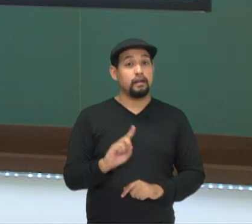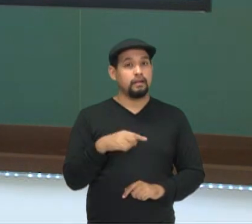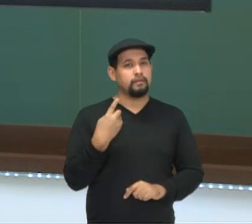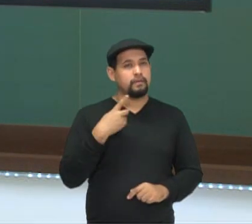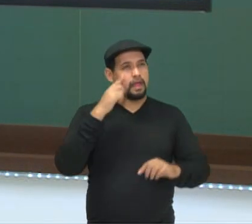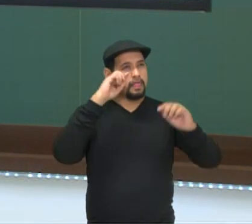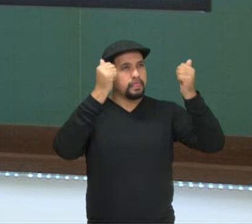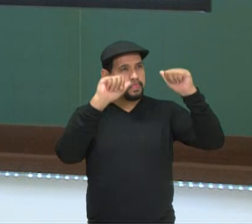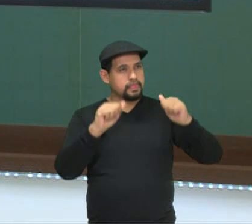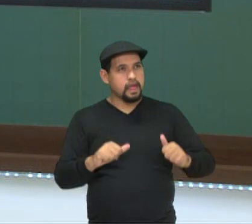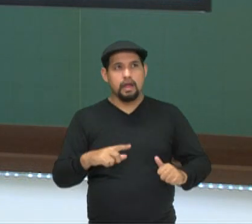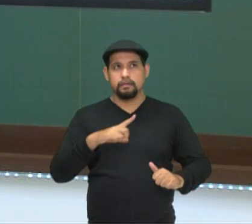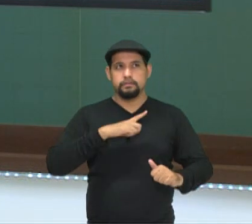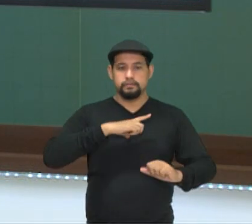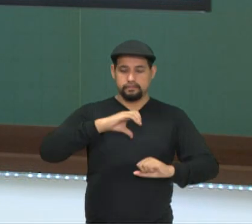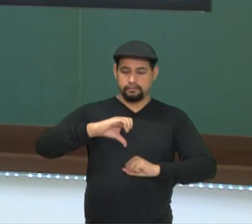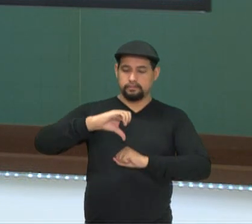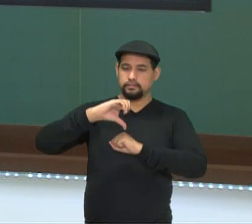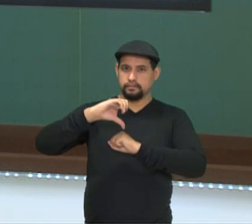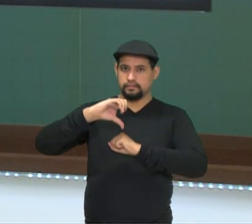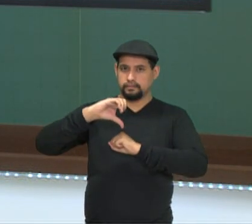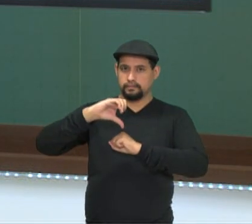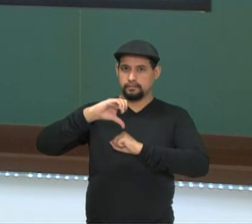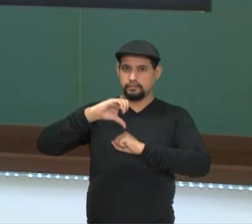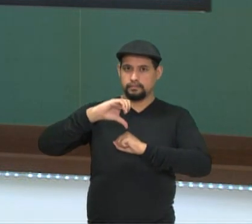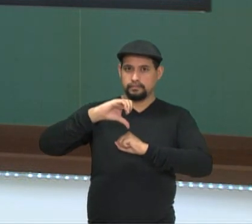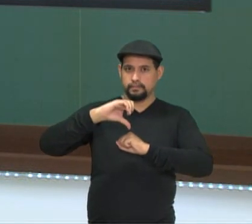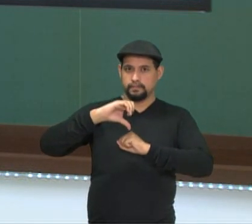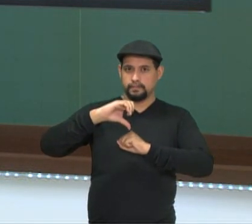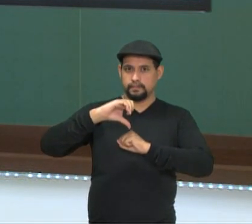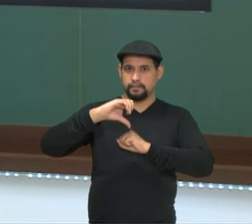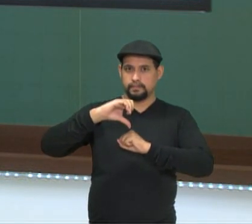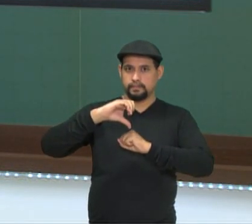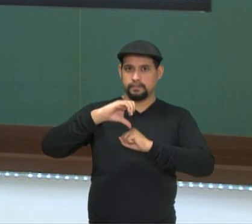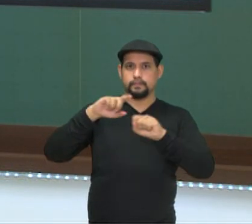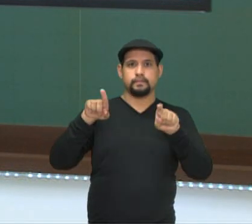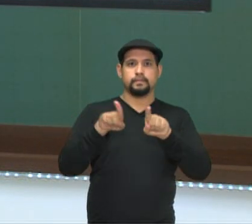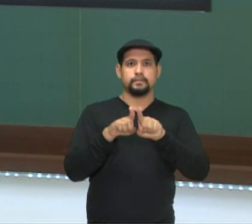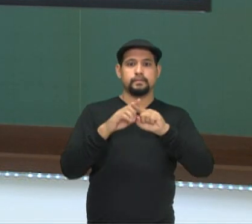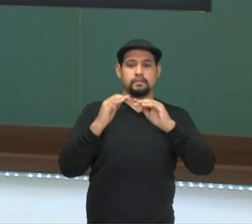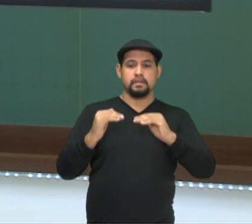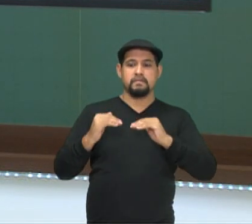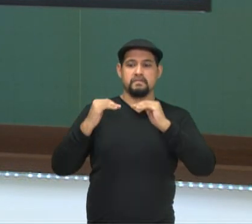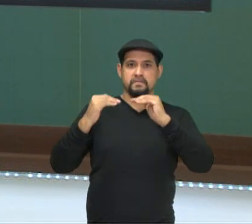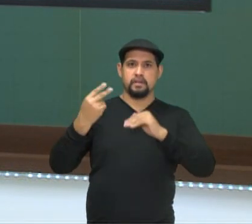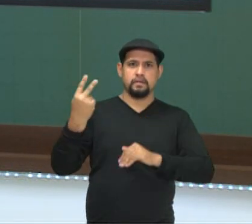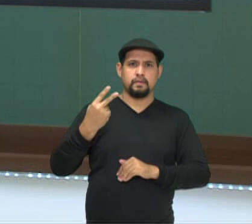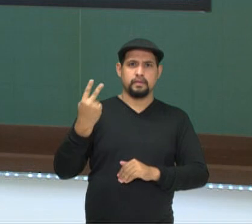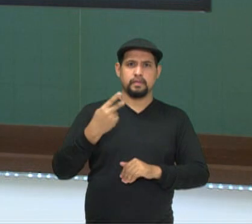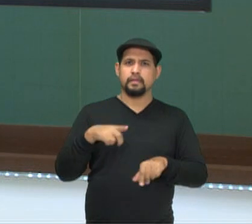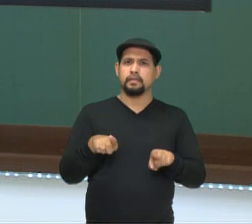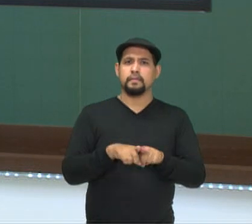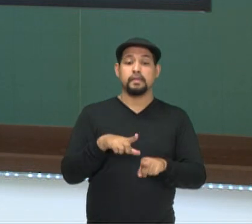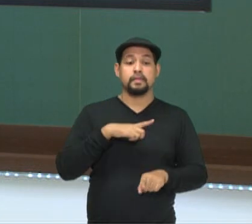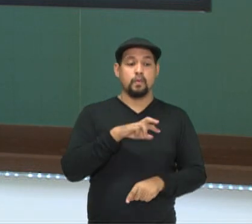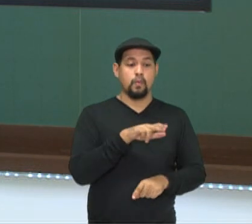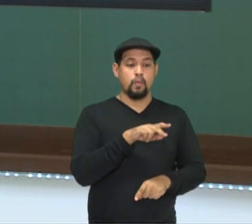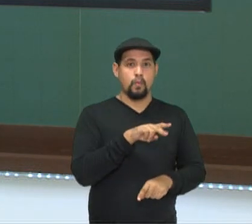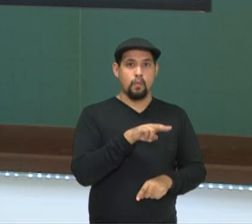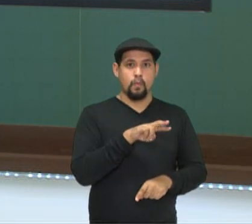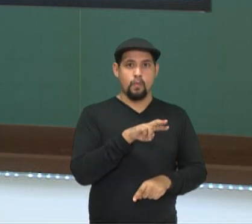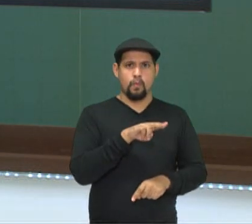analisar tem a incógnita tá tem a incógnita elevado ao quadrado e tem o sinal de igual